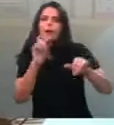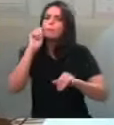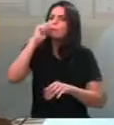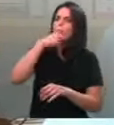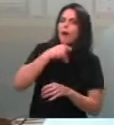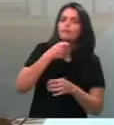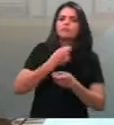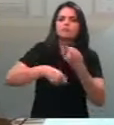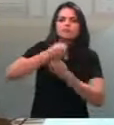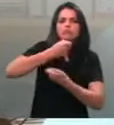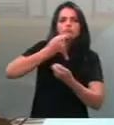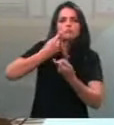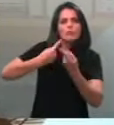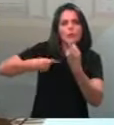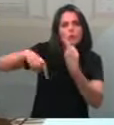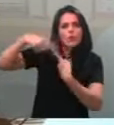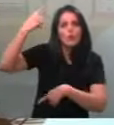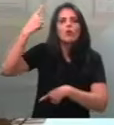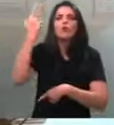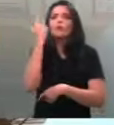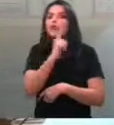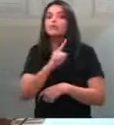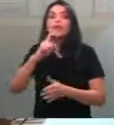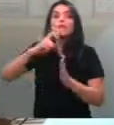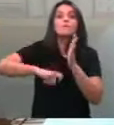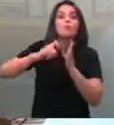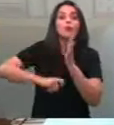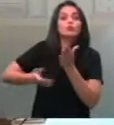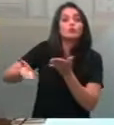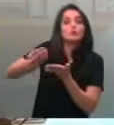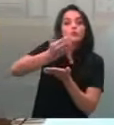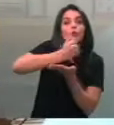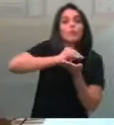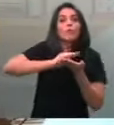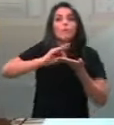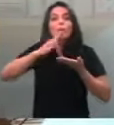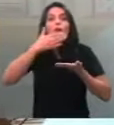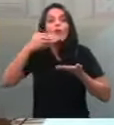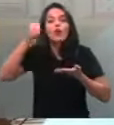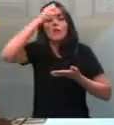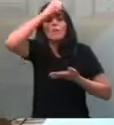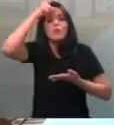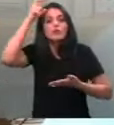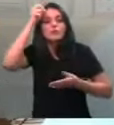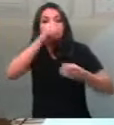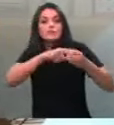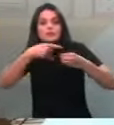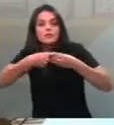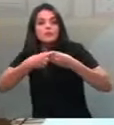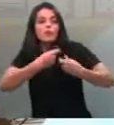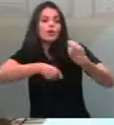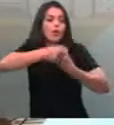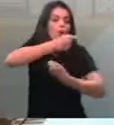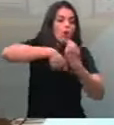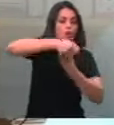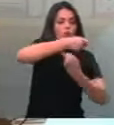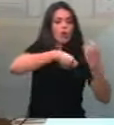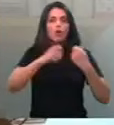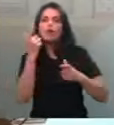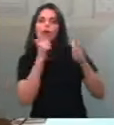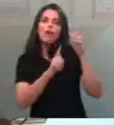aplicando oxigênio na arrecadação dos municípios, a economia gira, todos ganham. Mais de 100 milhões de